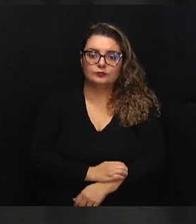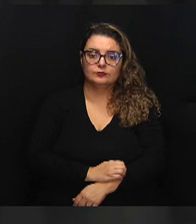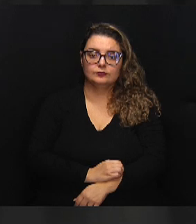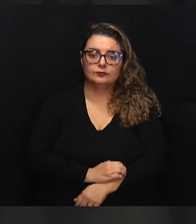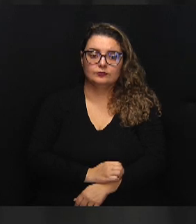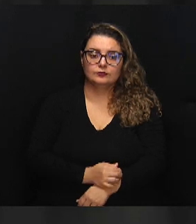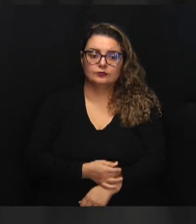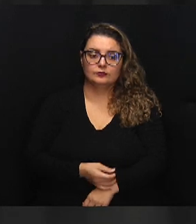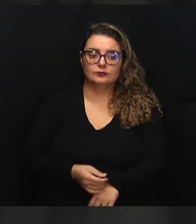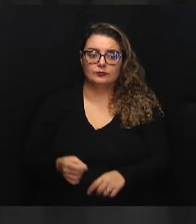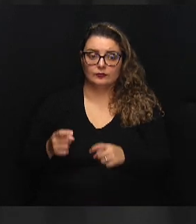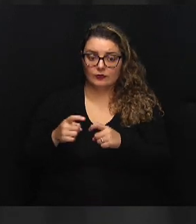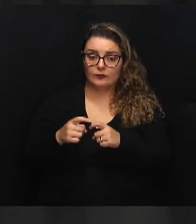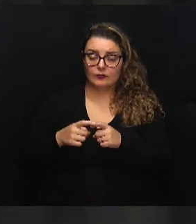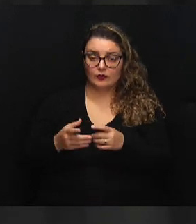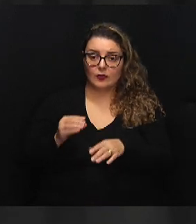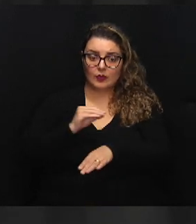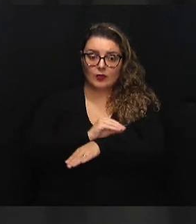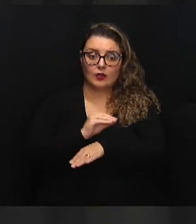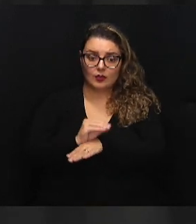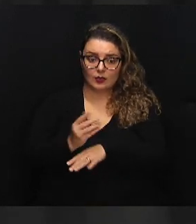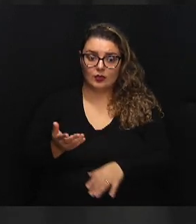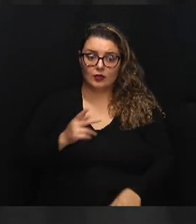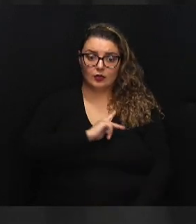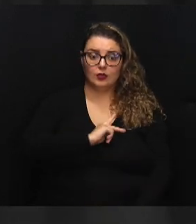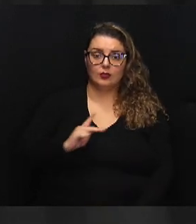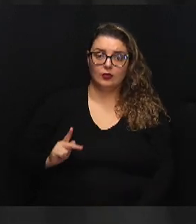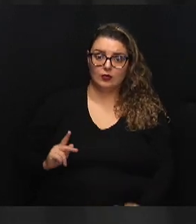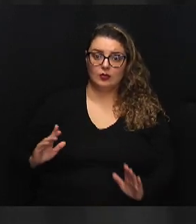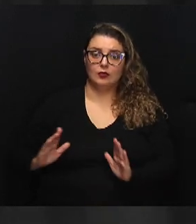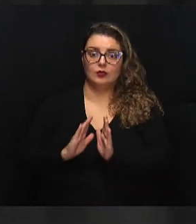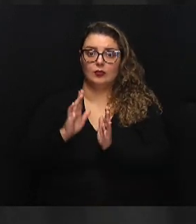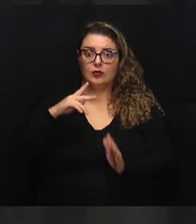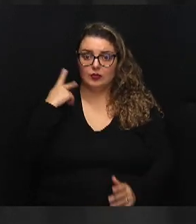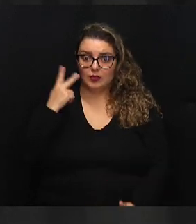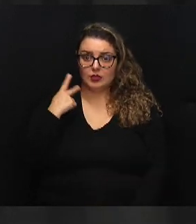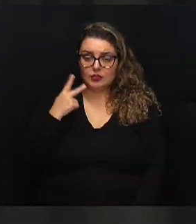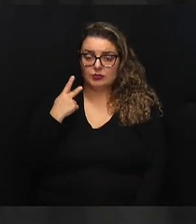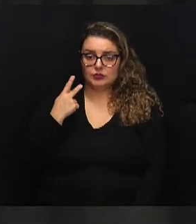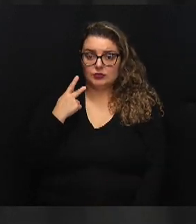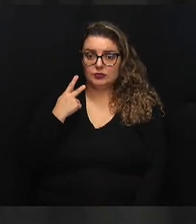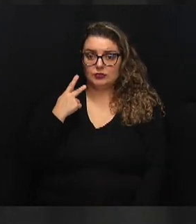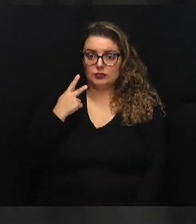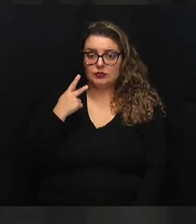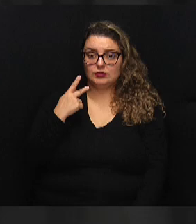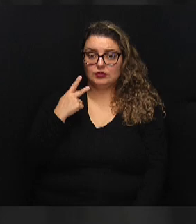o médico, né, que cuida é o presidente da Frente Parlamentar da